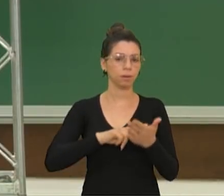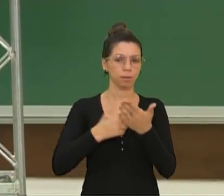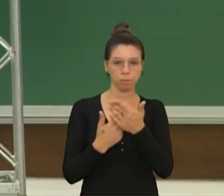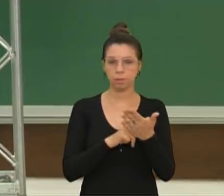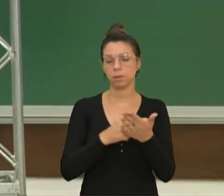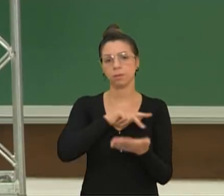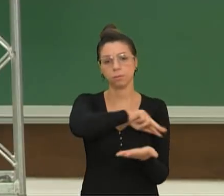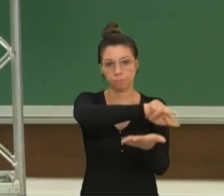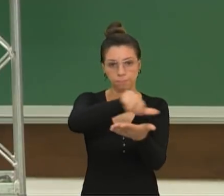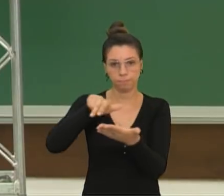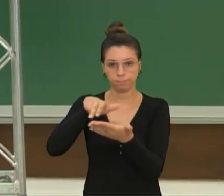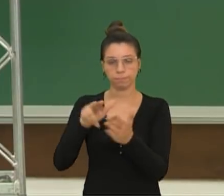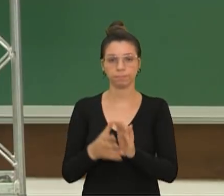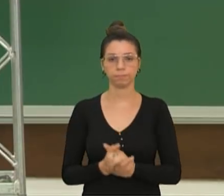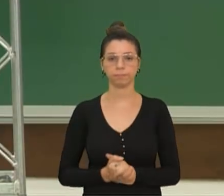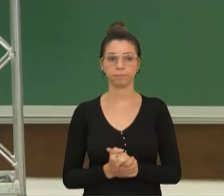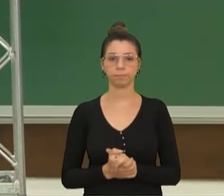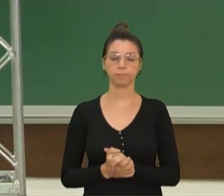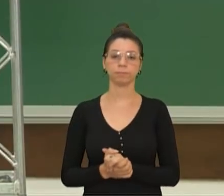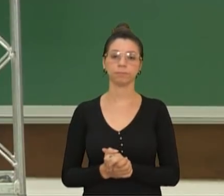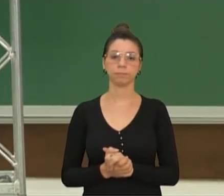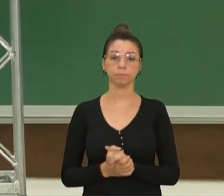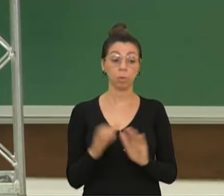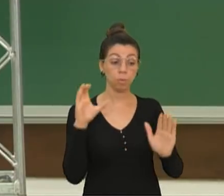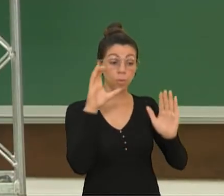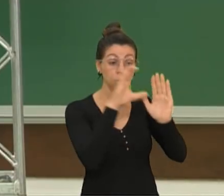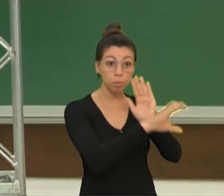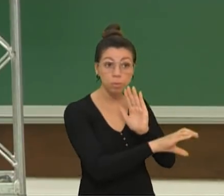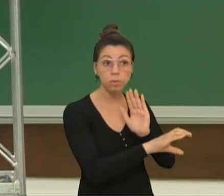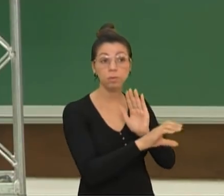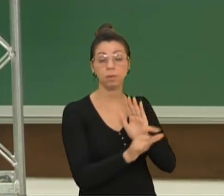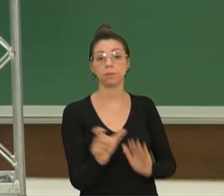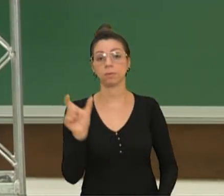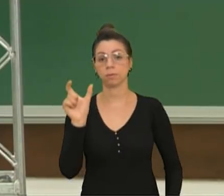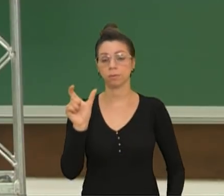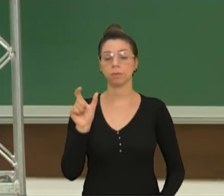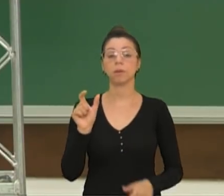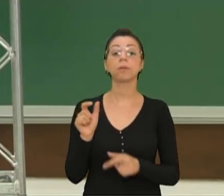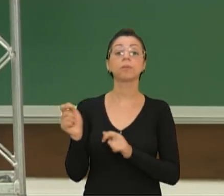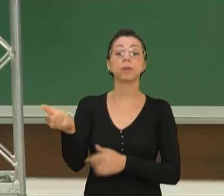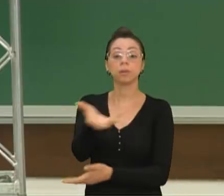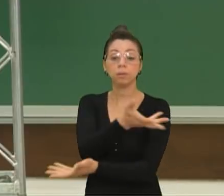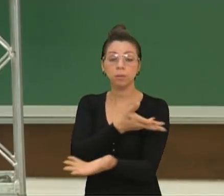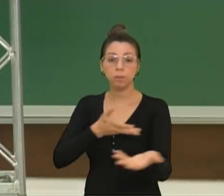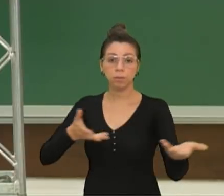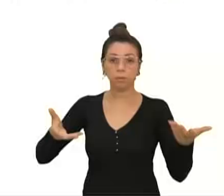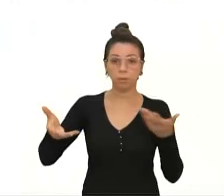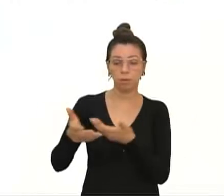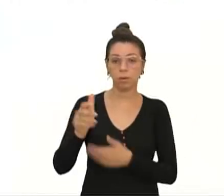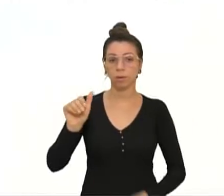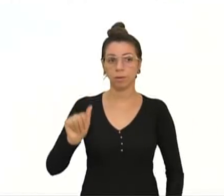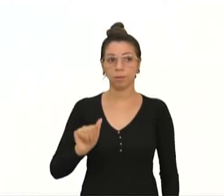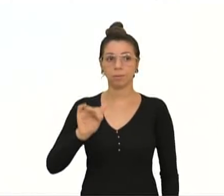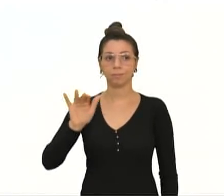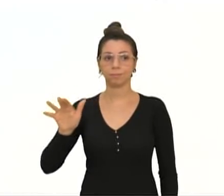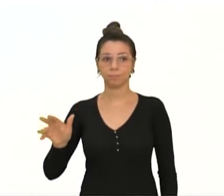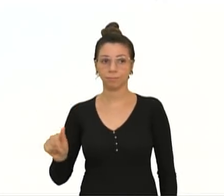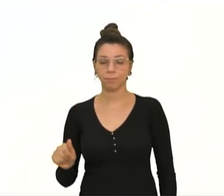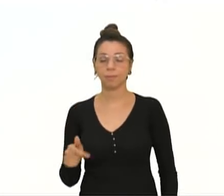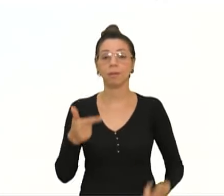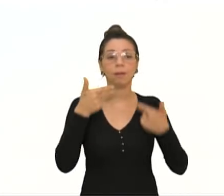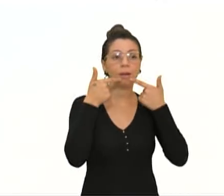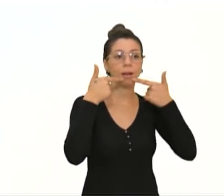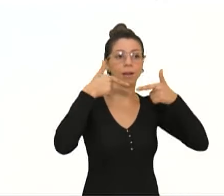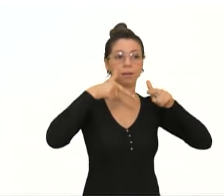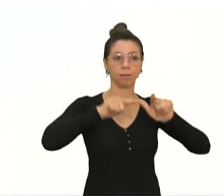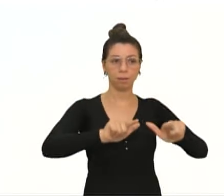interpretações. O próprio fundamento do Ubuntu é geralmente associado à África subsaariana, às línguas